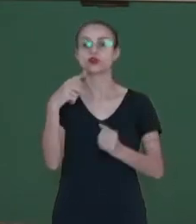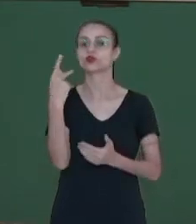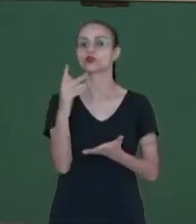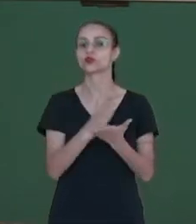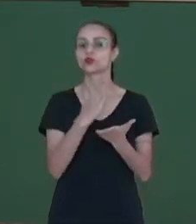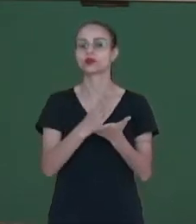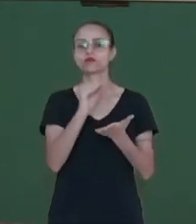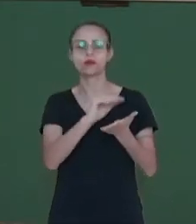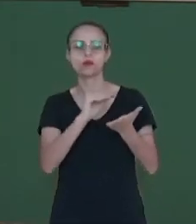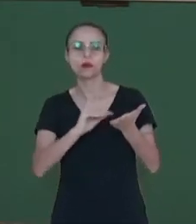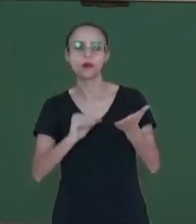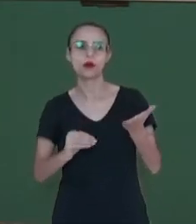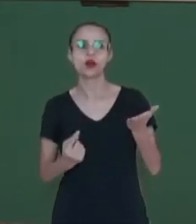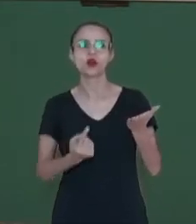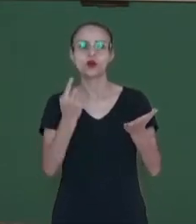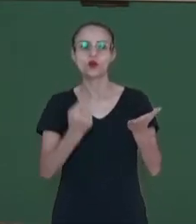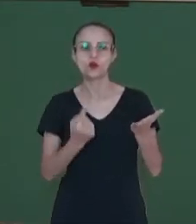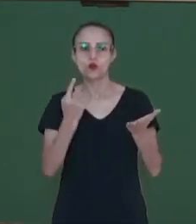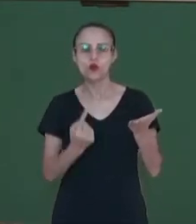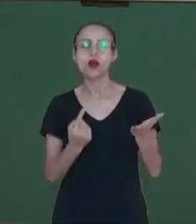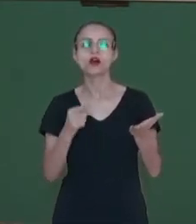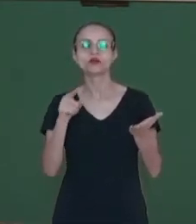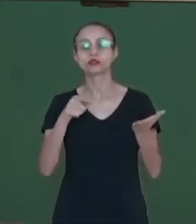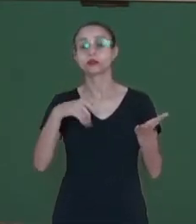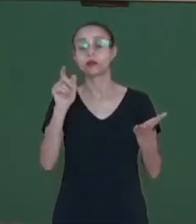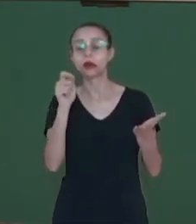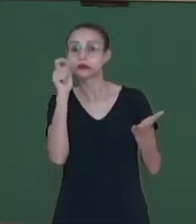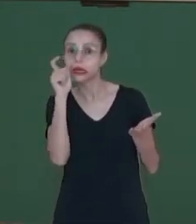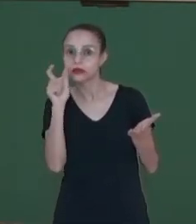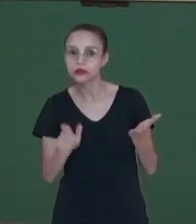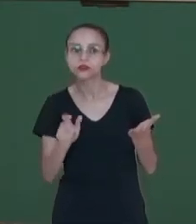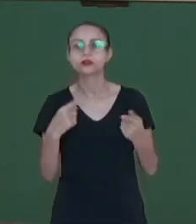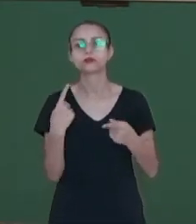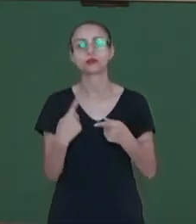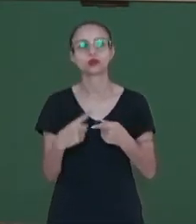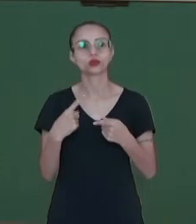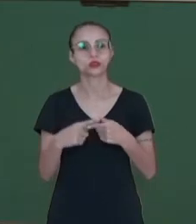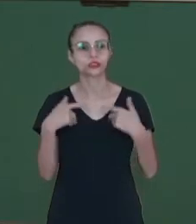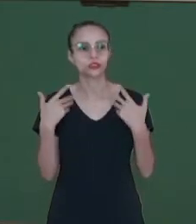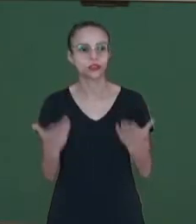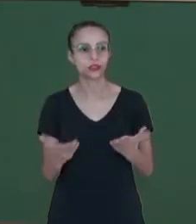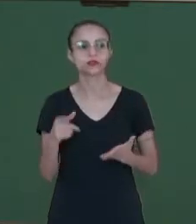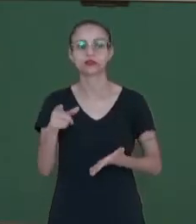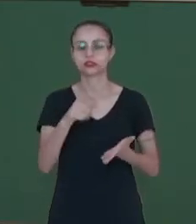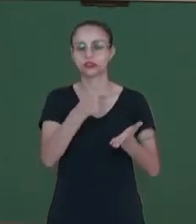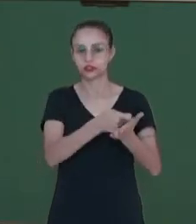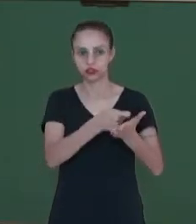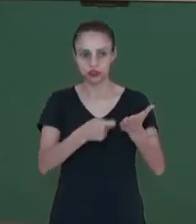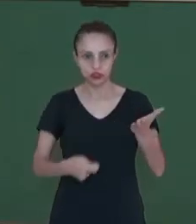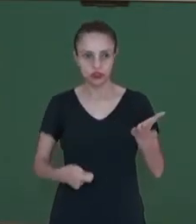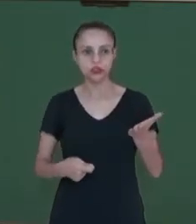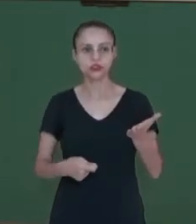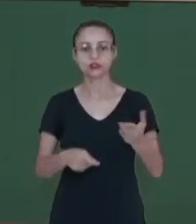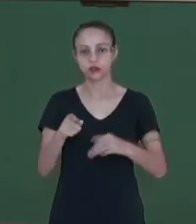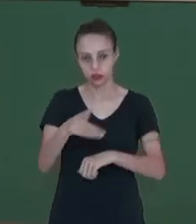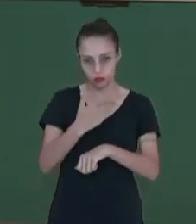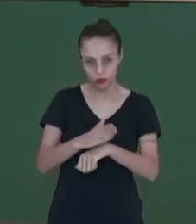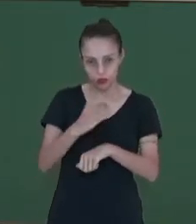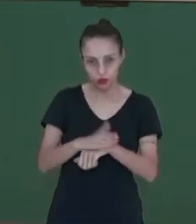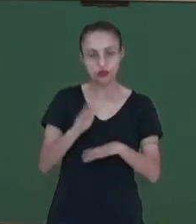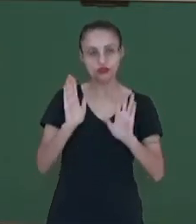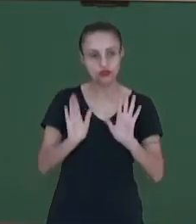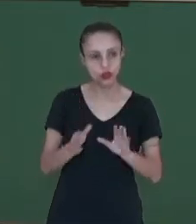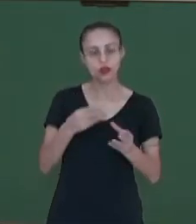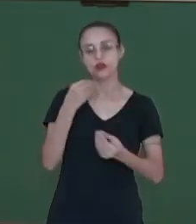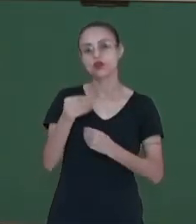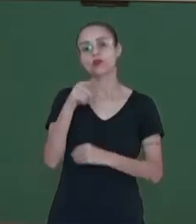caderno qual os quais chamaram mais atenção. E por quê? Registre e ainda se já praticou alguma delas,